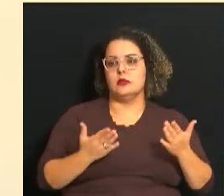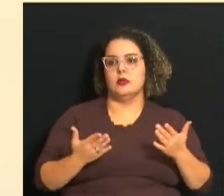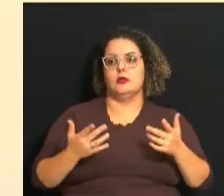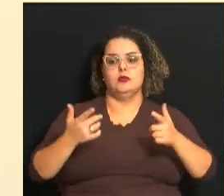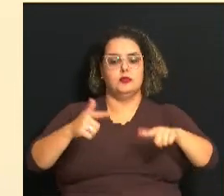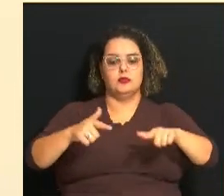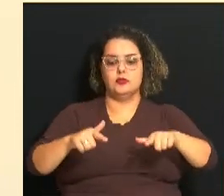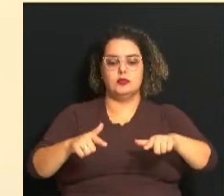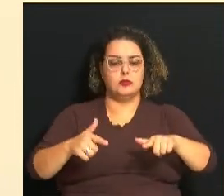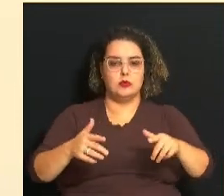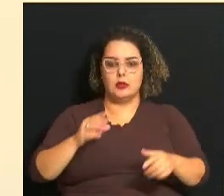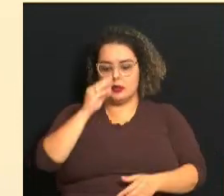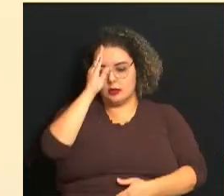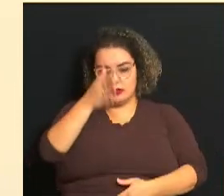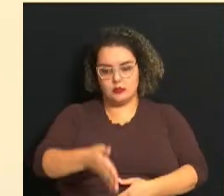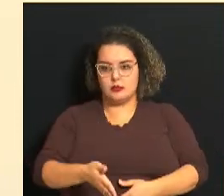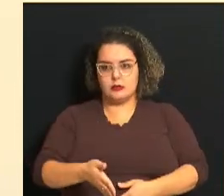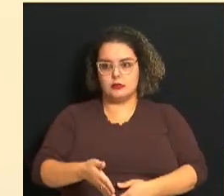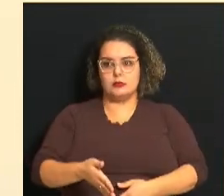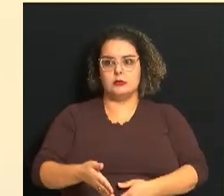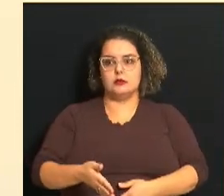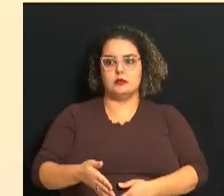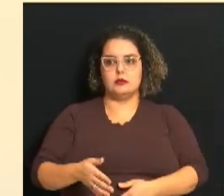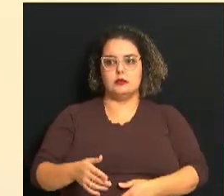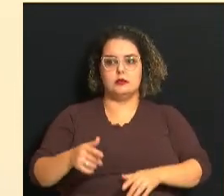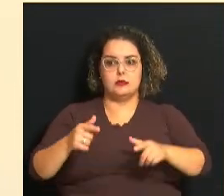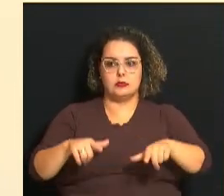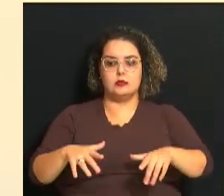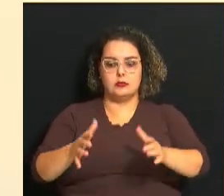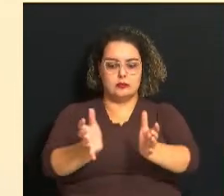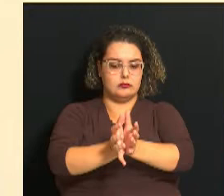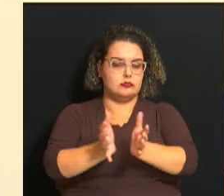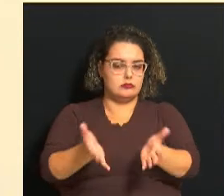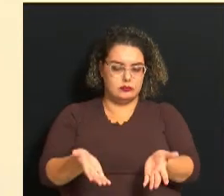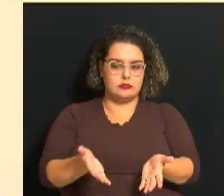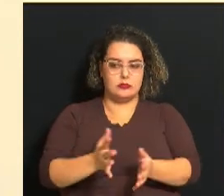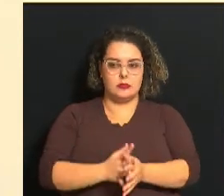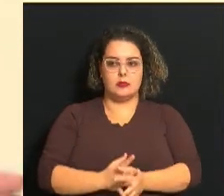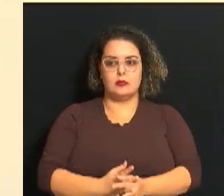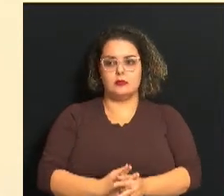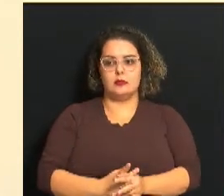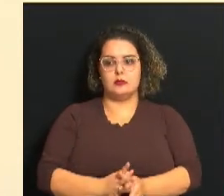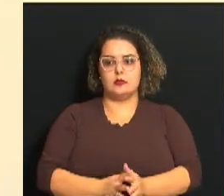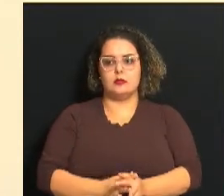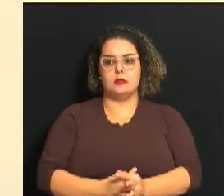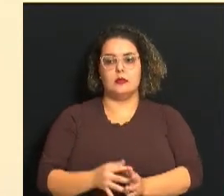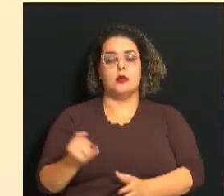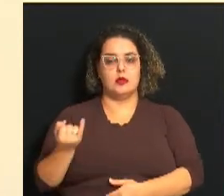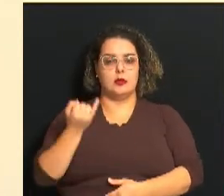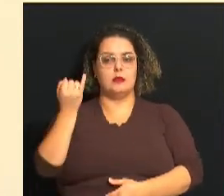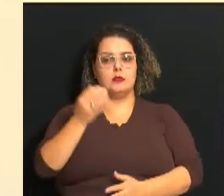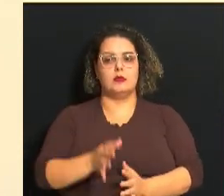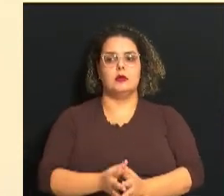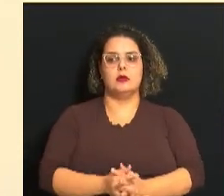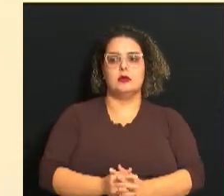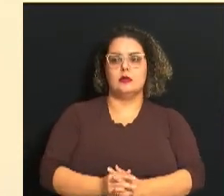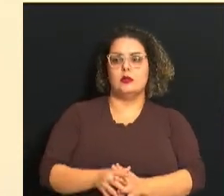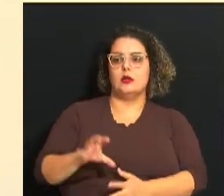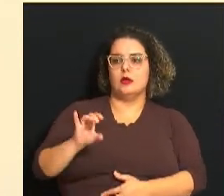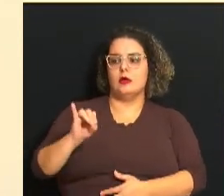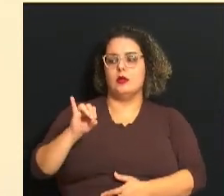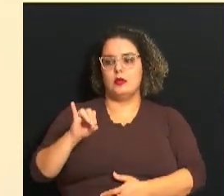da do galpão do departamento E aí é importante que a convenção da oit está